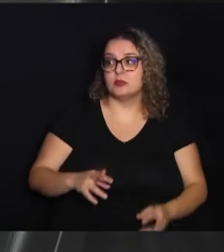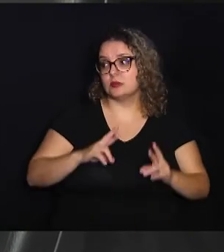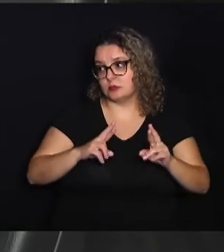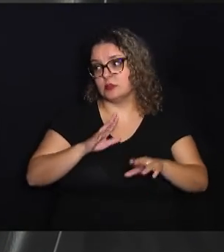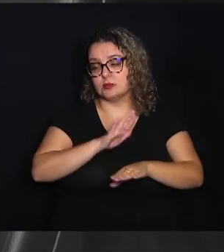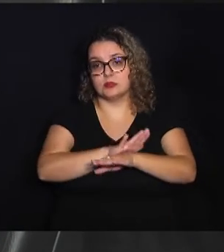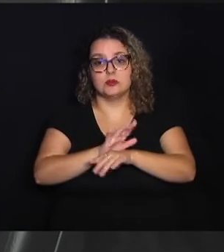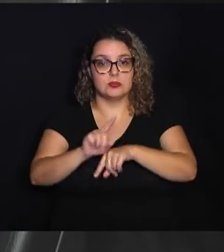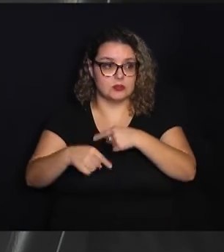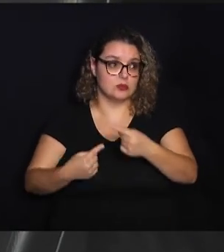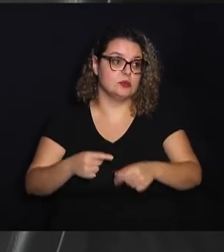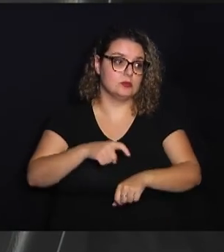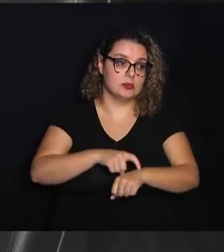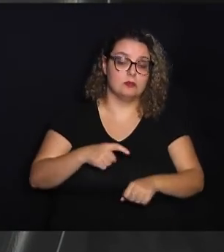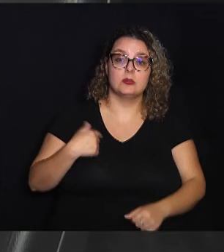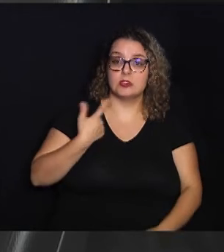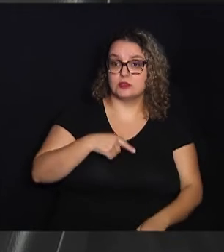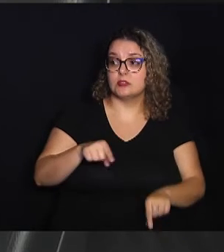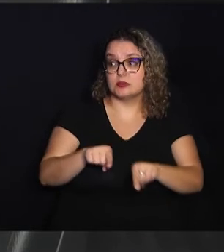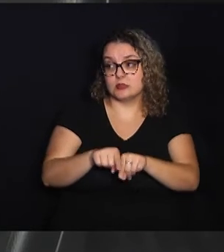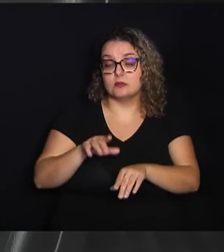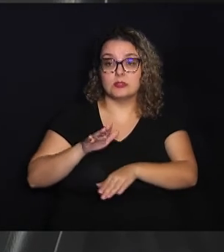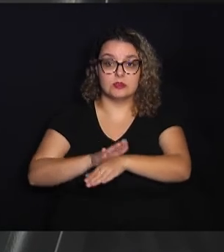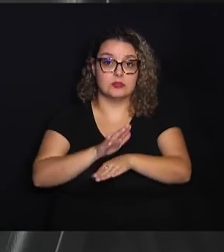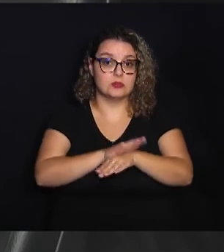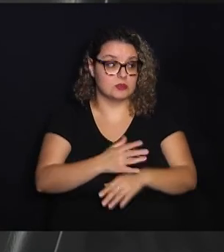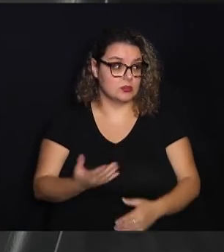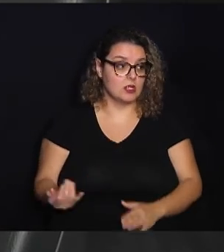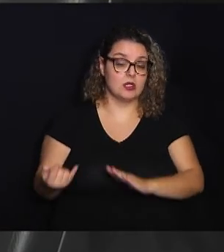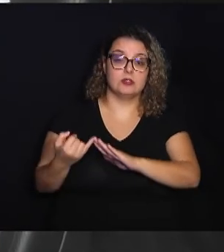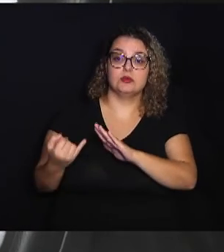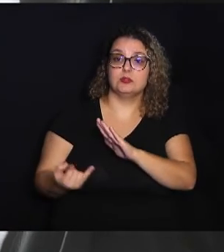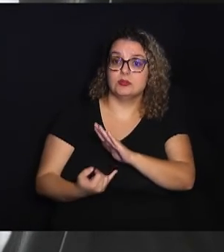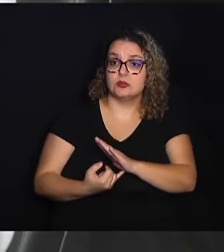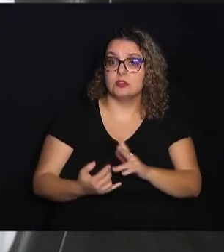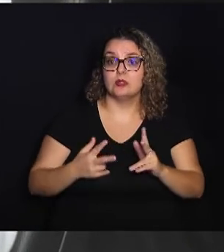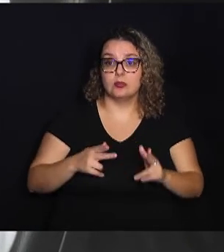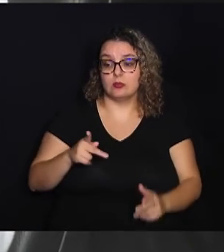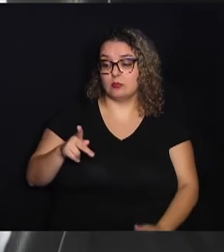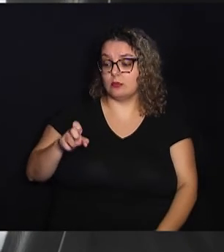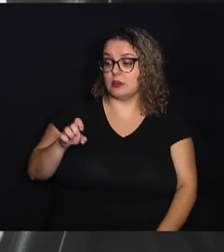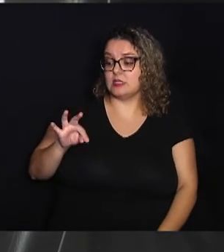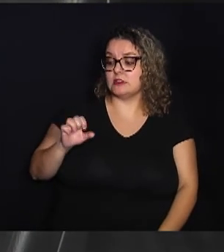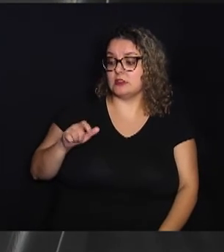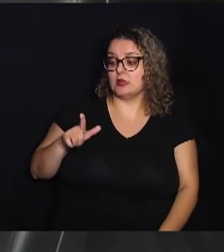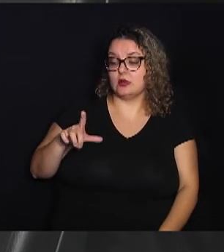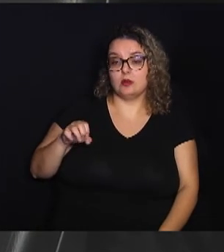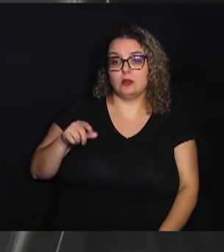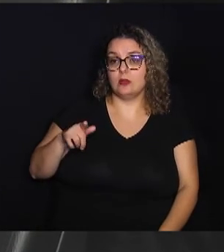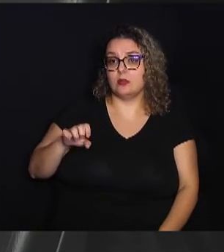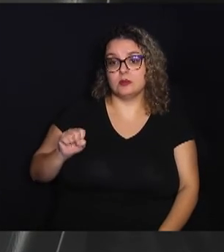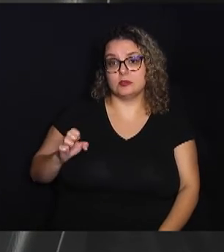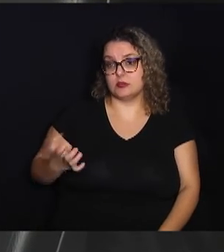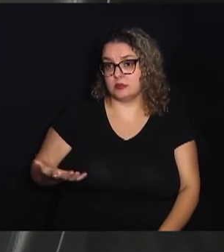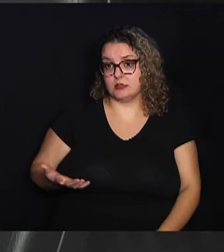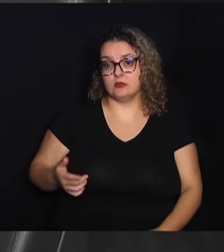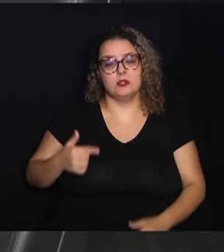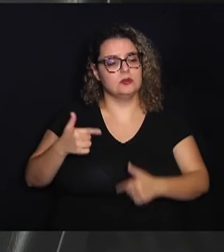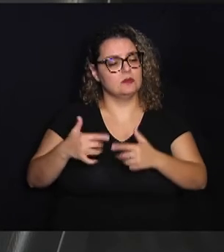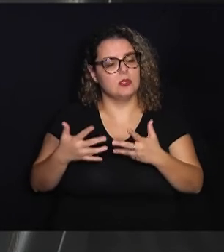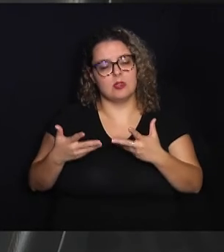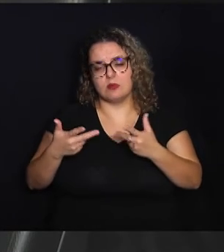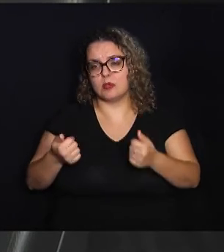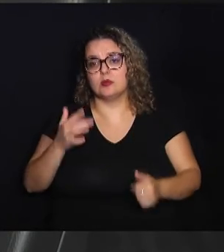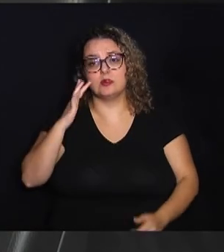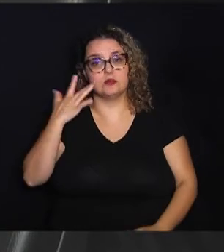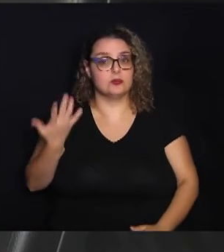outros momentos. Mas a gente também ajuda entidades como a Pestalozzi, por exemplo. A Pestalozzi faz um trabalho maravilhoso, não sei